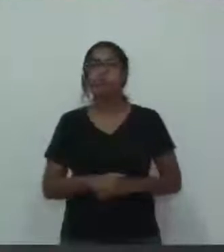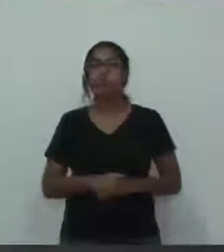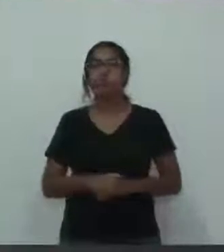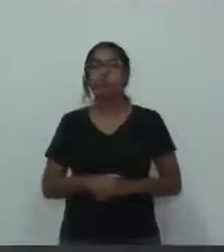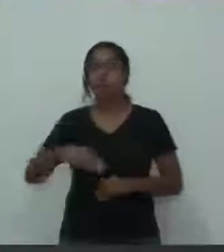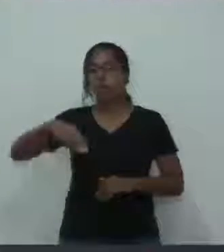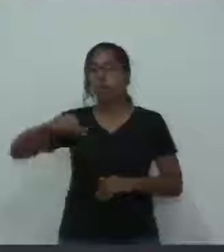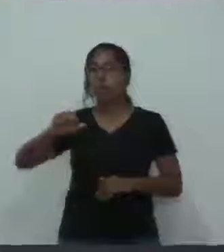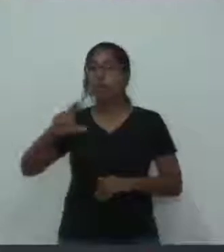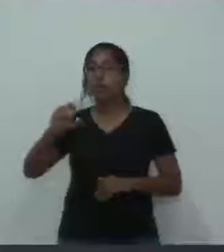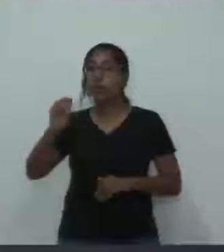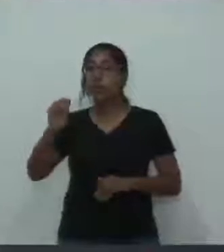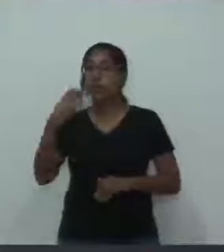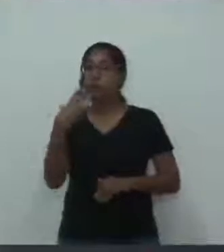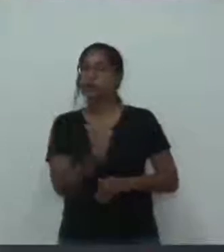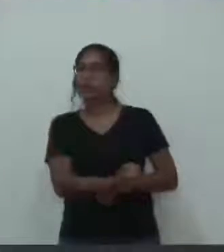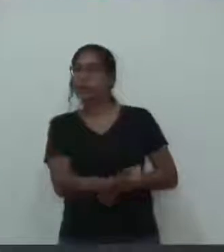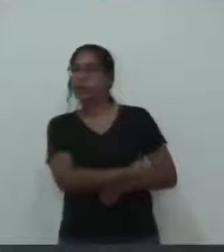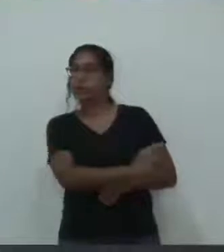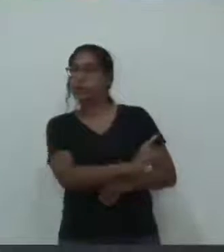Vereador Marcos Ferraz. Reprovo.